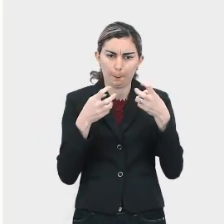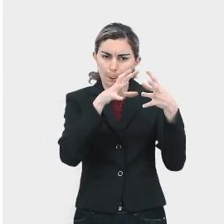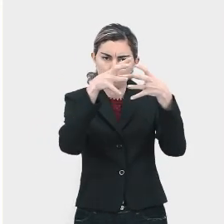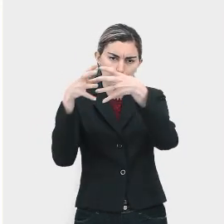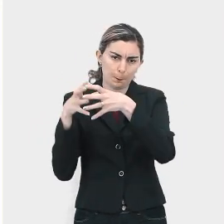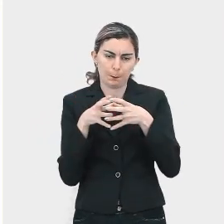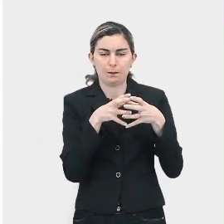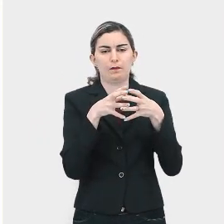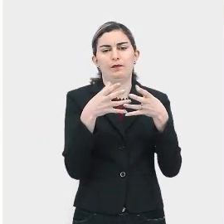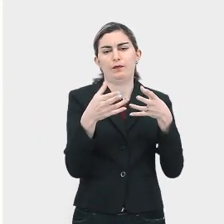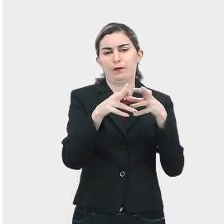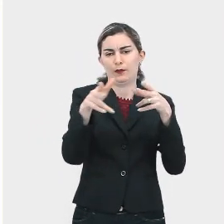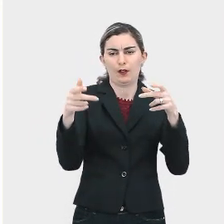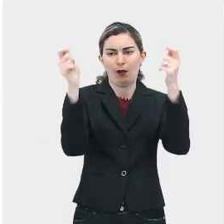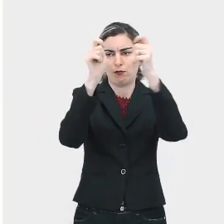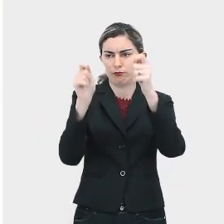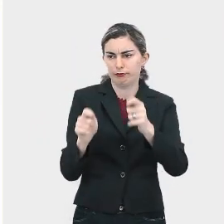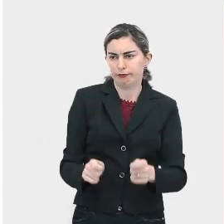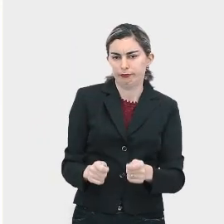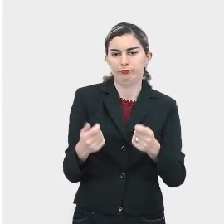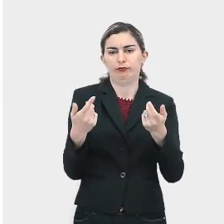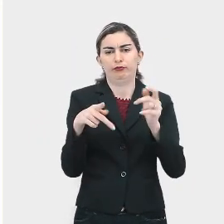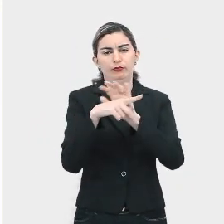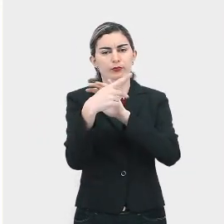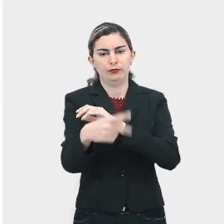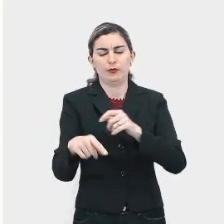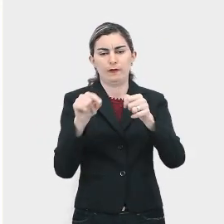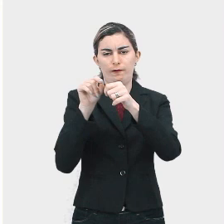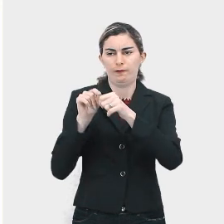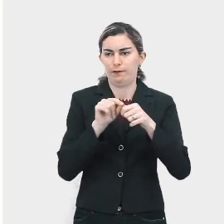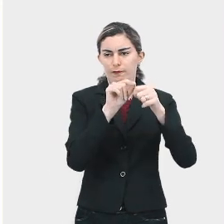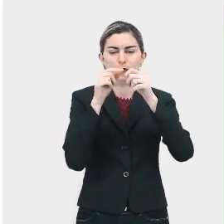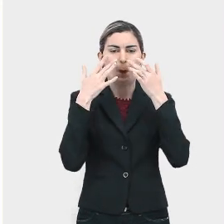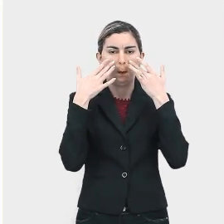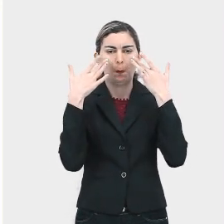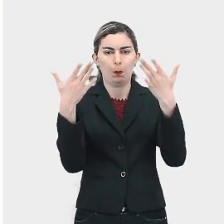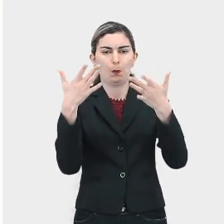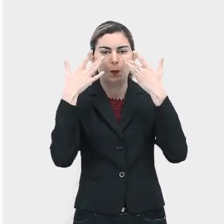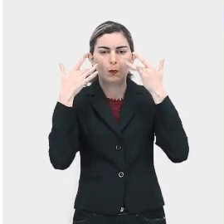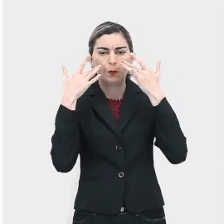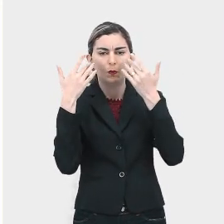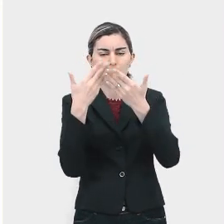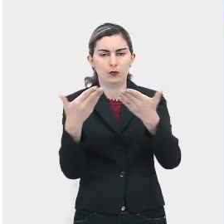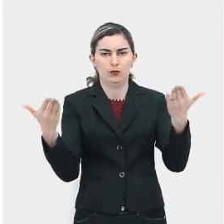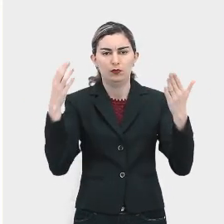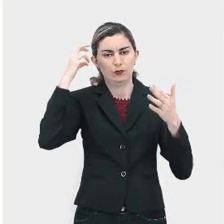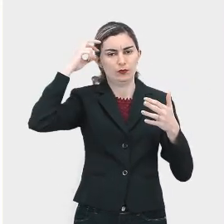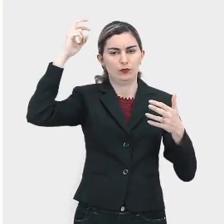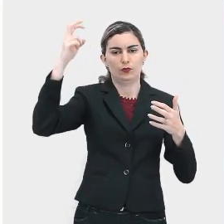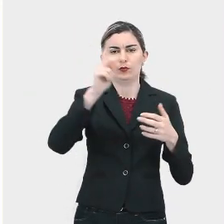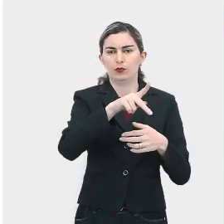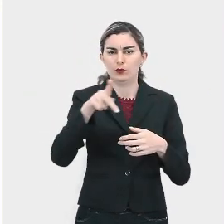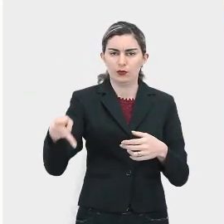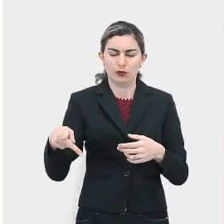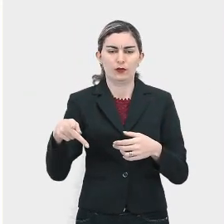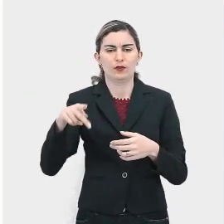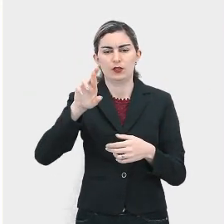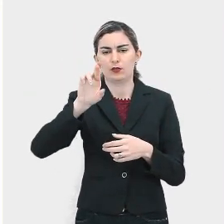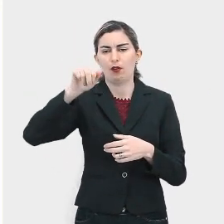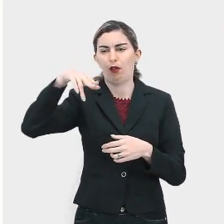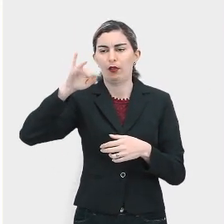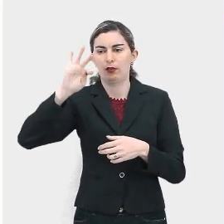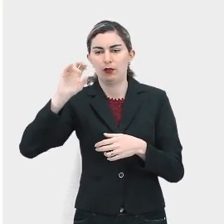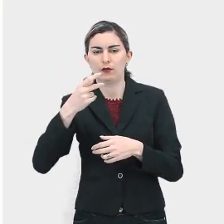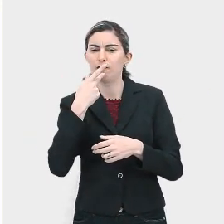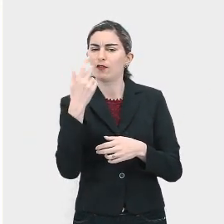para a construção dessa mostra cultural. O professor Renato Mendonça fala que tão importante quanto aprender a dança e